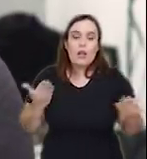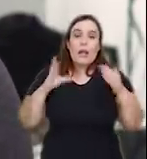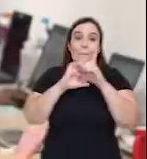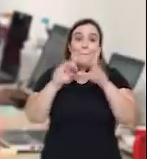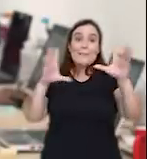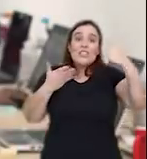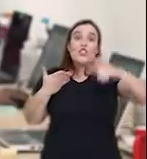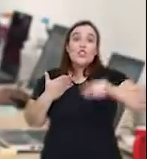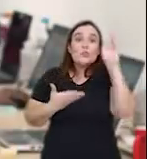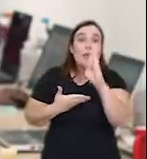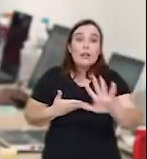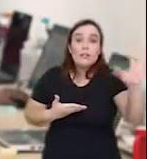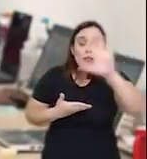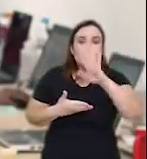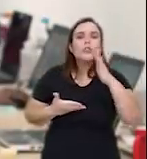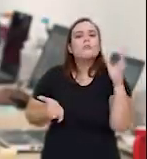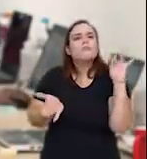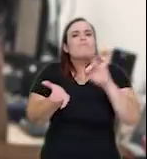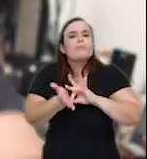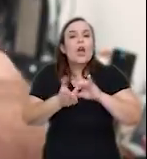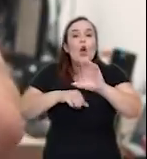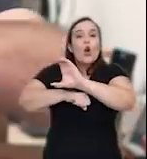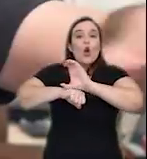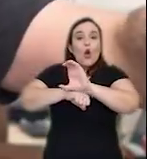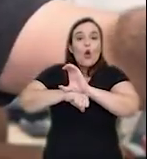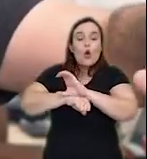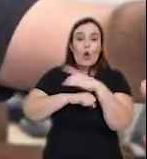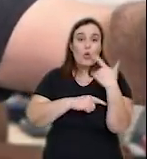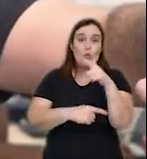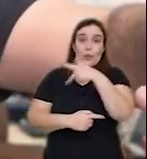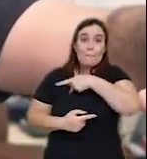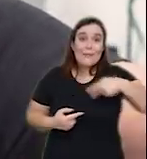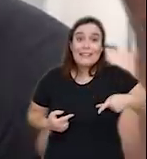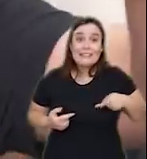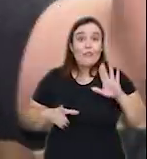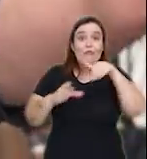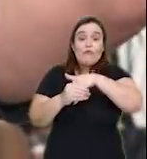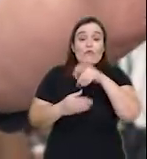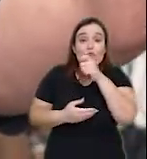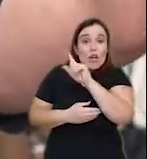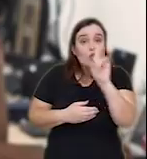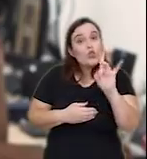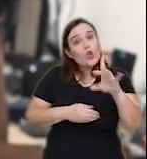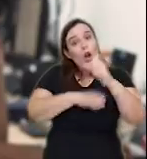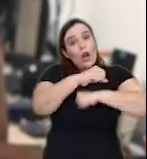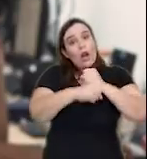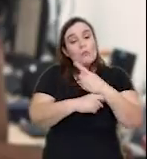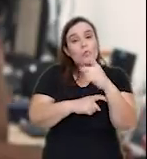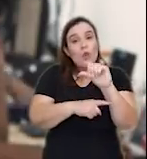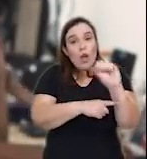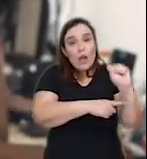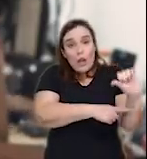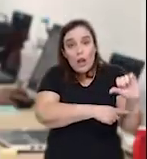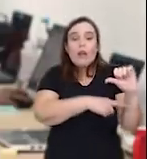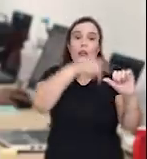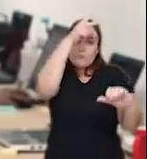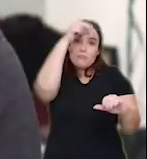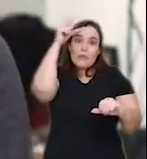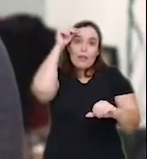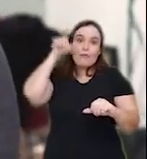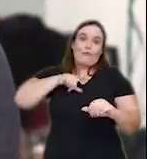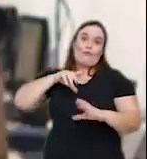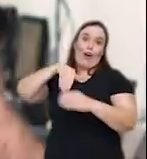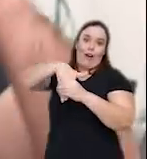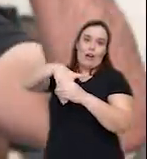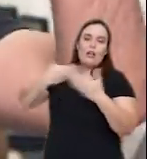na redemocratização do Brasil que acabaram de promulgar a constituição não tinha tido o presidente eleito ainda só foi tem 89 e teve eleição Municipal em São Paulo